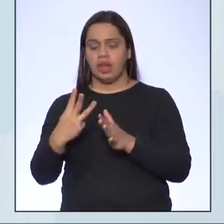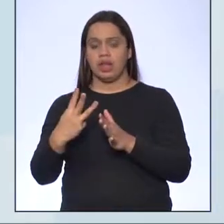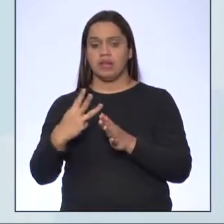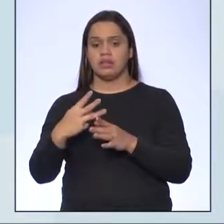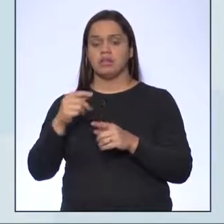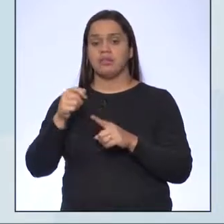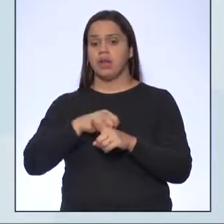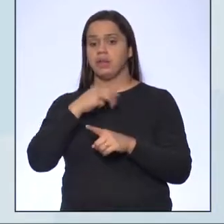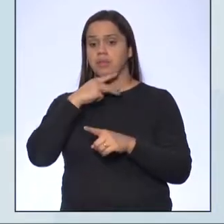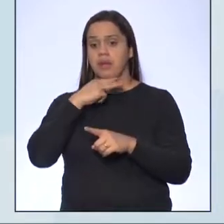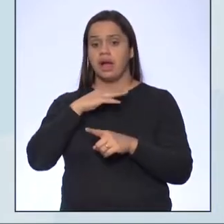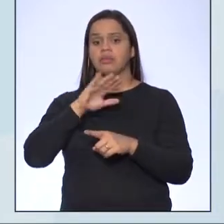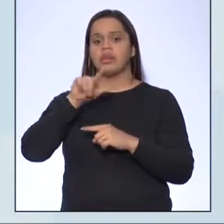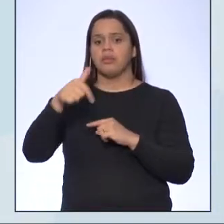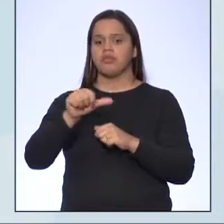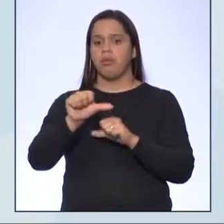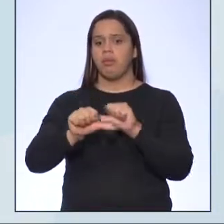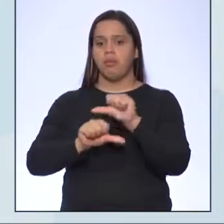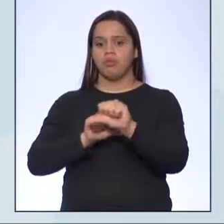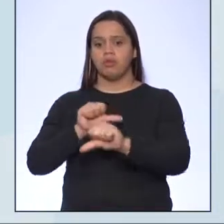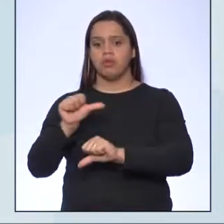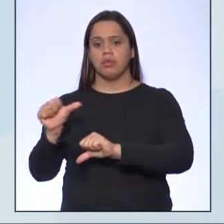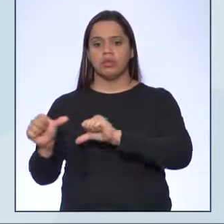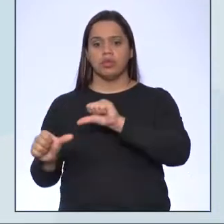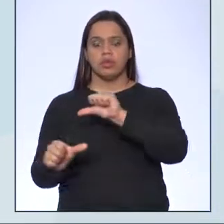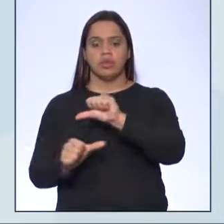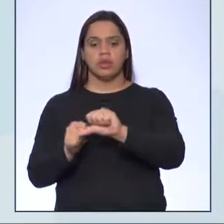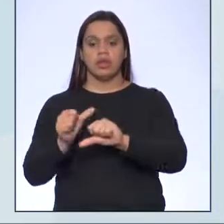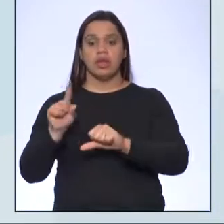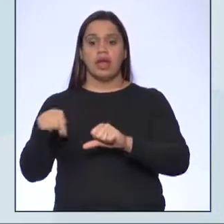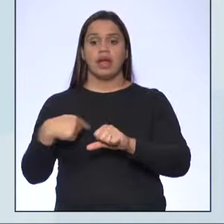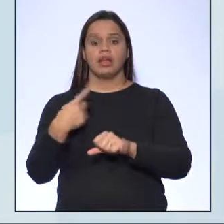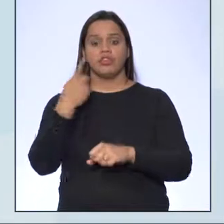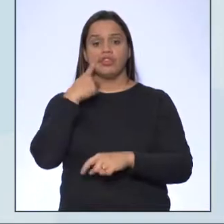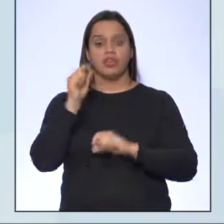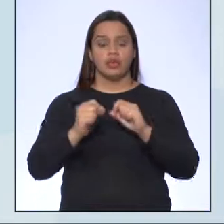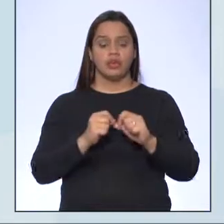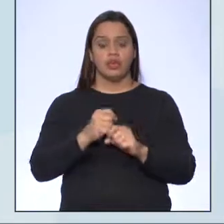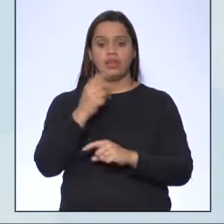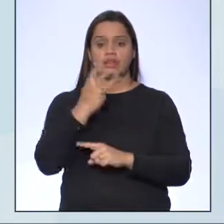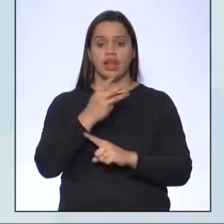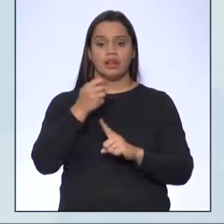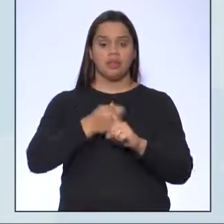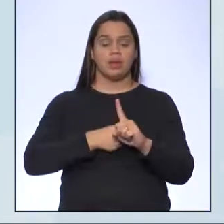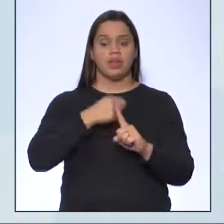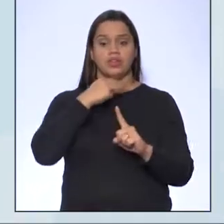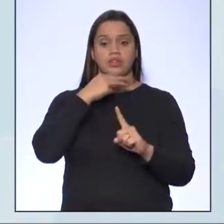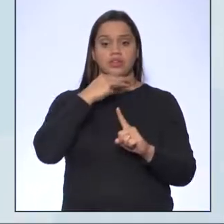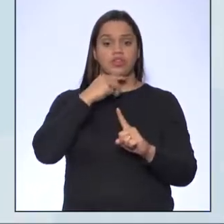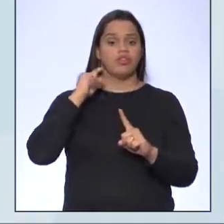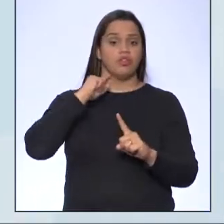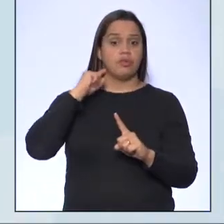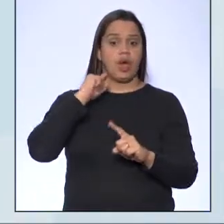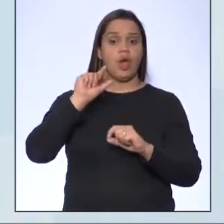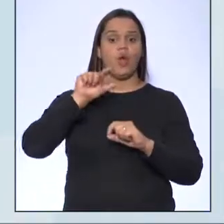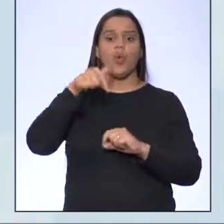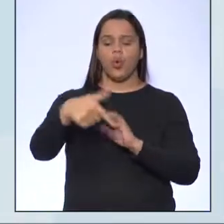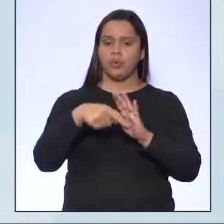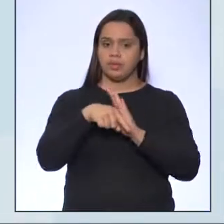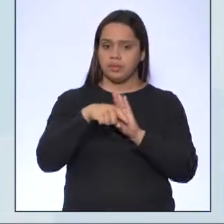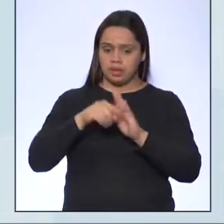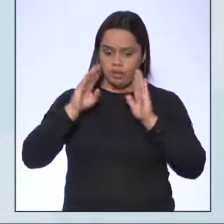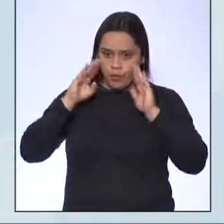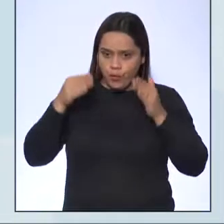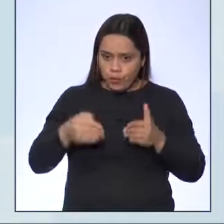março a situação foi mudando e depois a gente tem aí em 3 de maio uma outra anamorfose